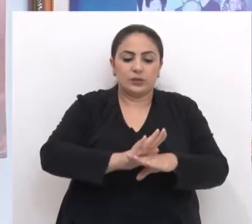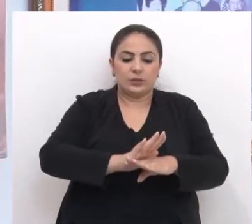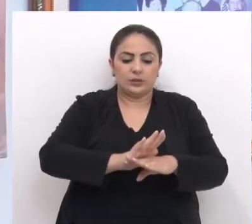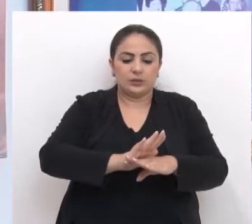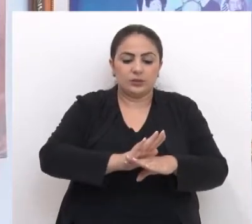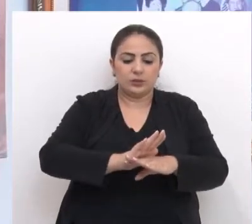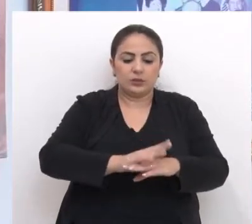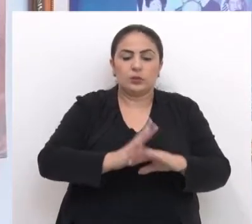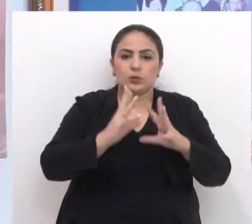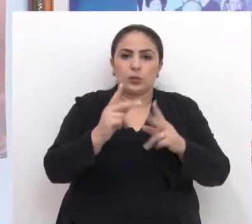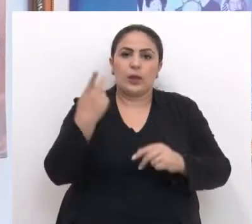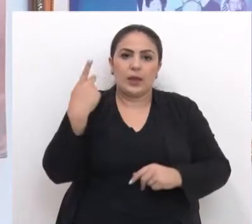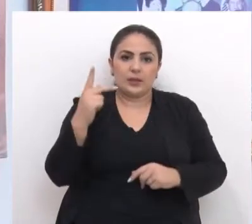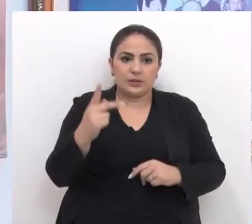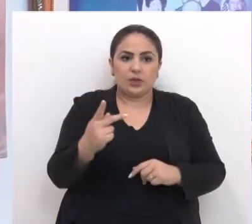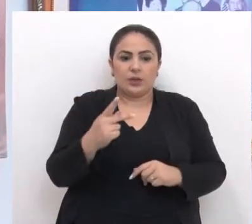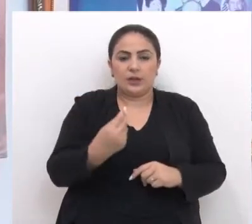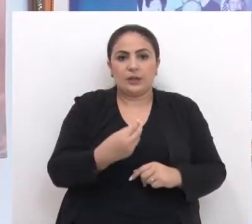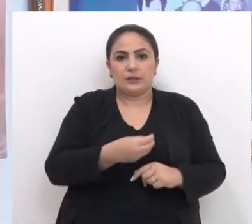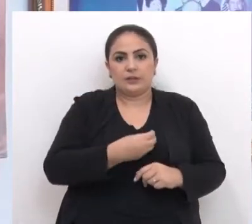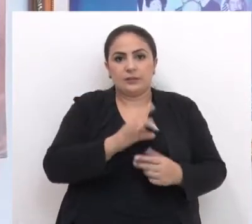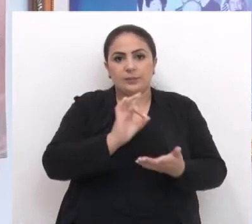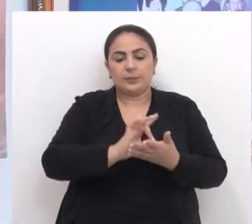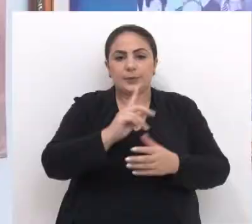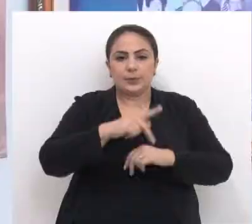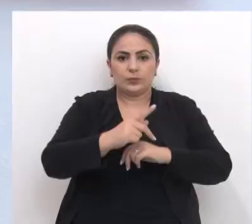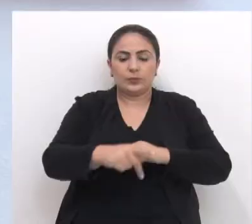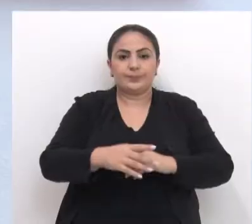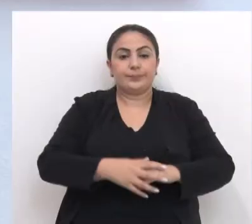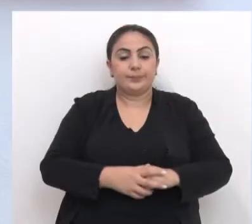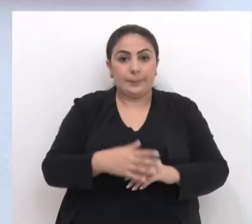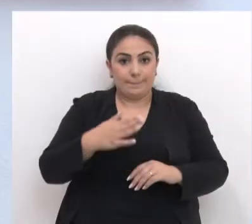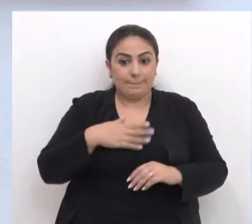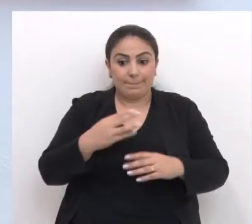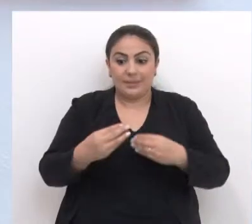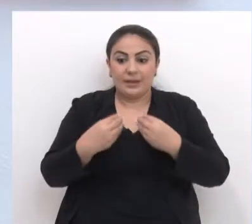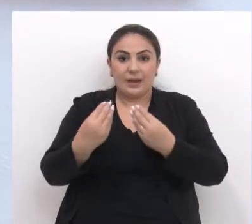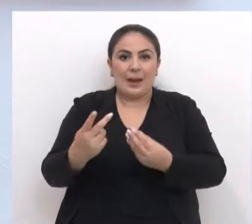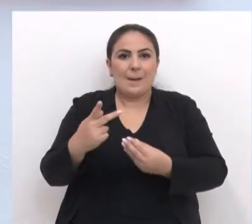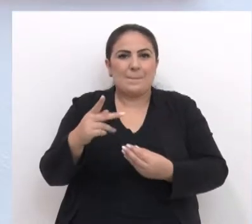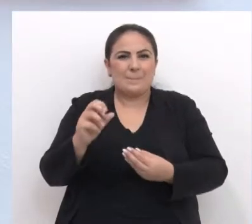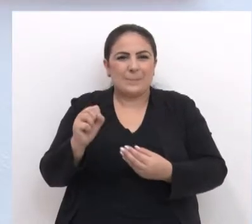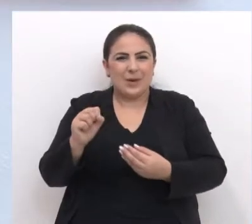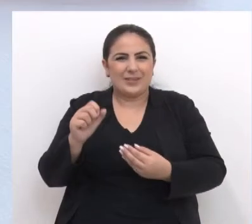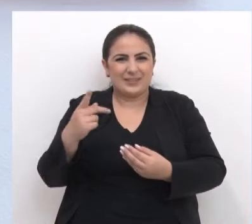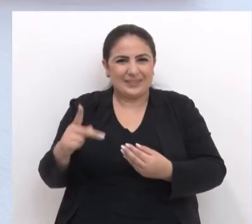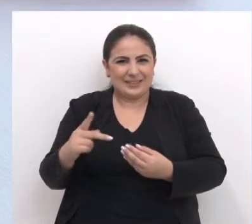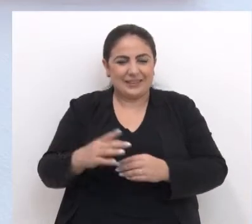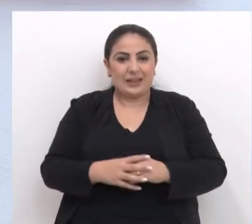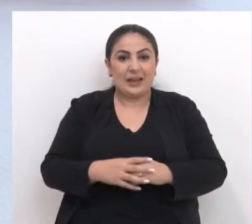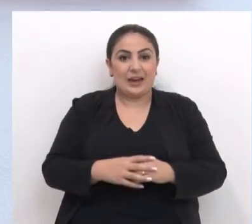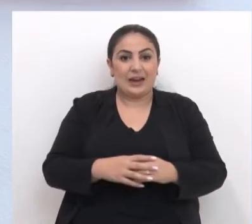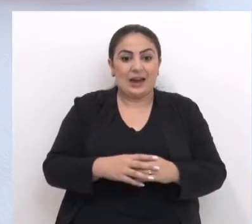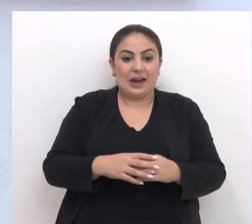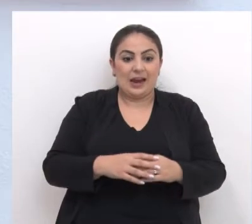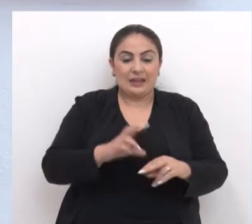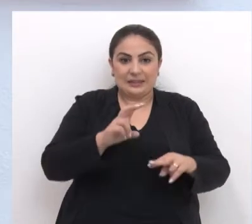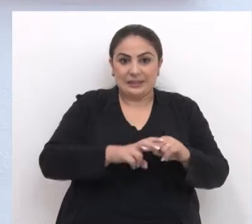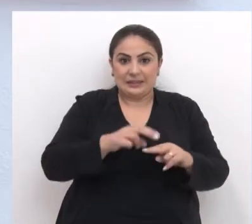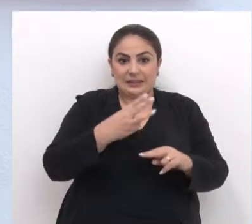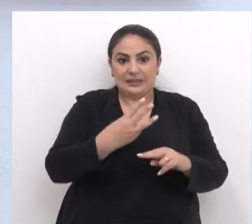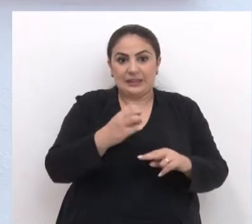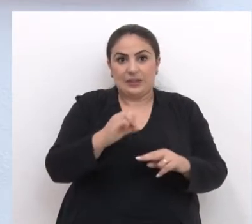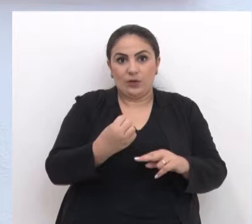auxiliando, contribuindo com a história viva de Passo Fundo. Fui eu que dei posse a ele, a cadeira 38 e